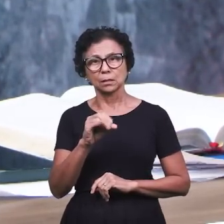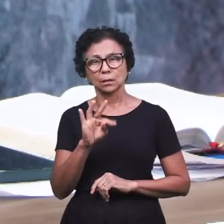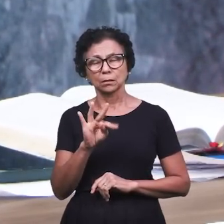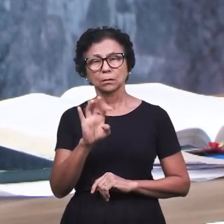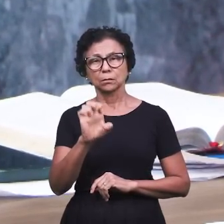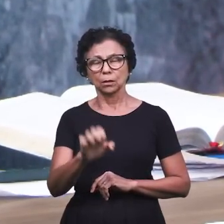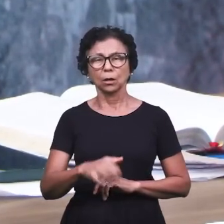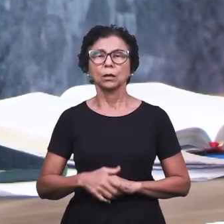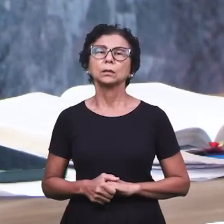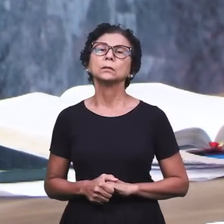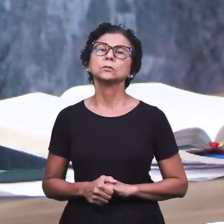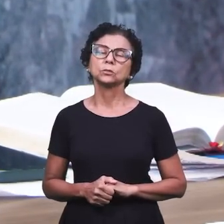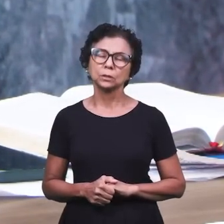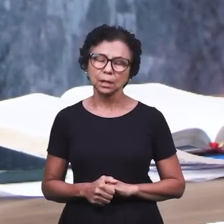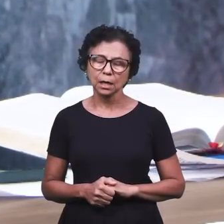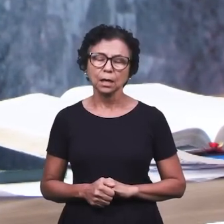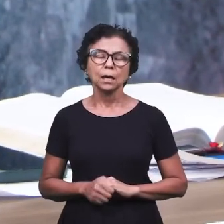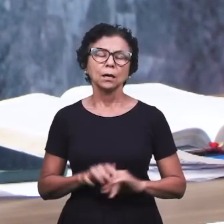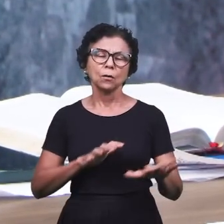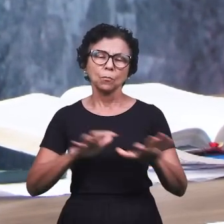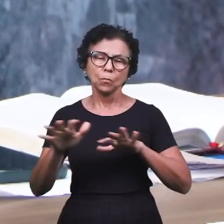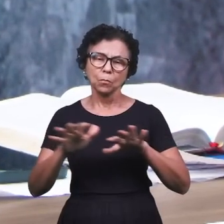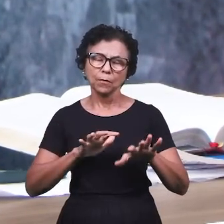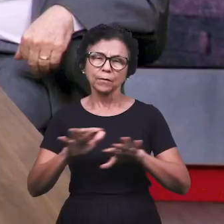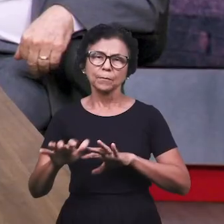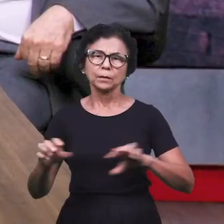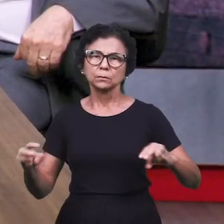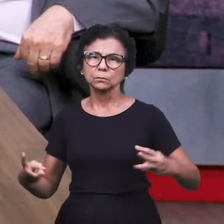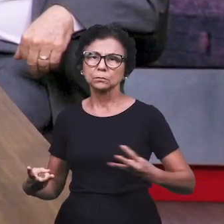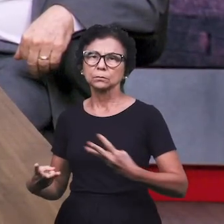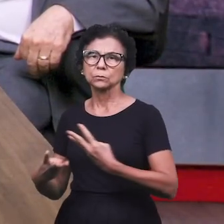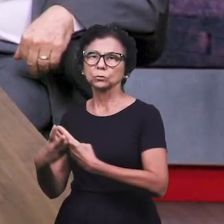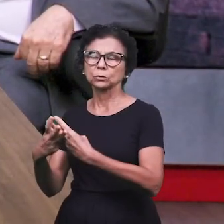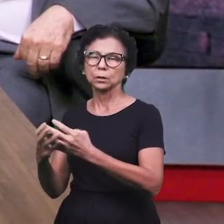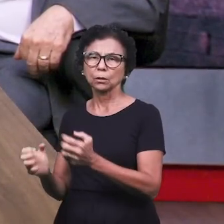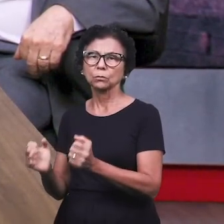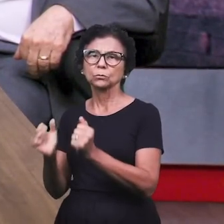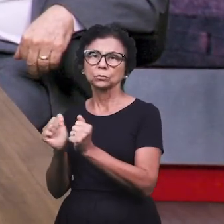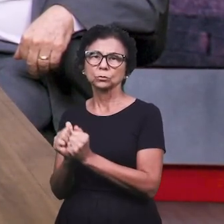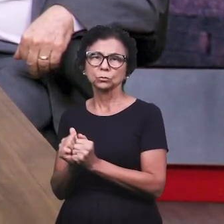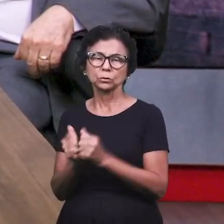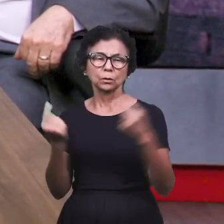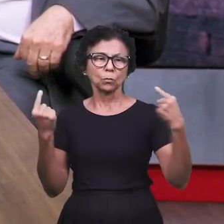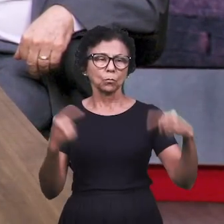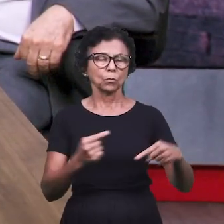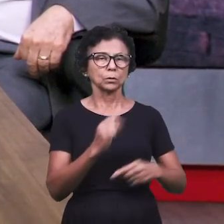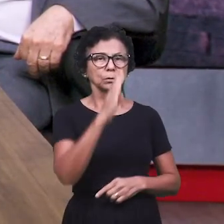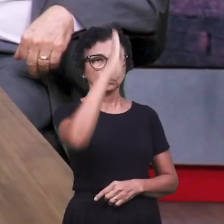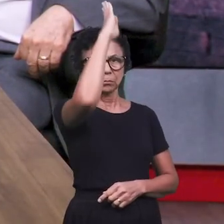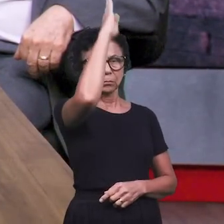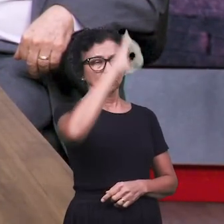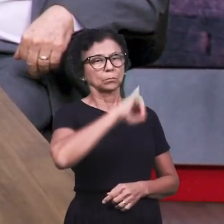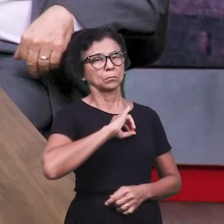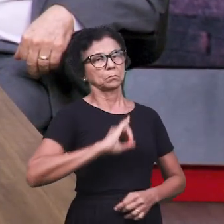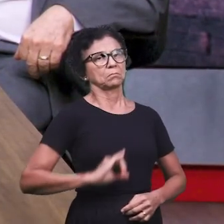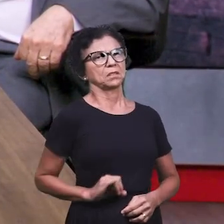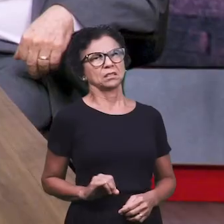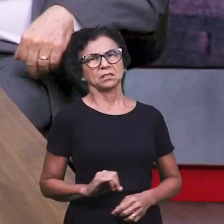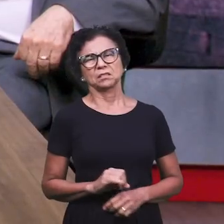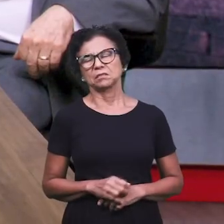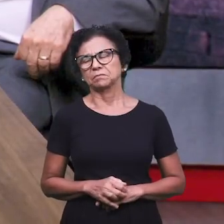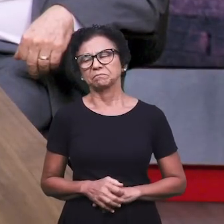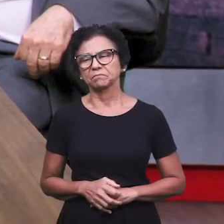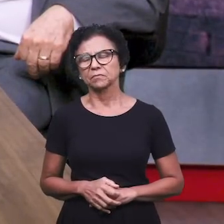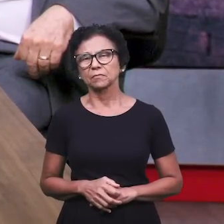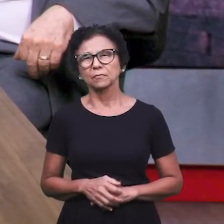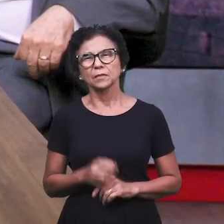judeu que enfrentava o domínio do Império Romano. Certo, também a maioria dos apóstolos tem pouca informação sobre eles, né? Agora, nós